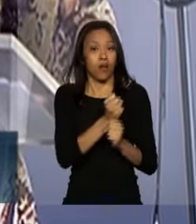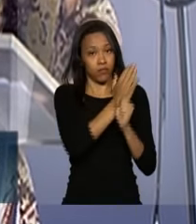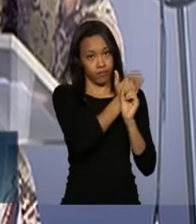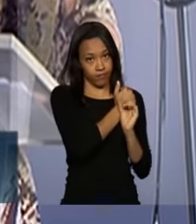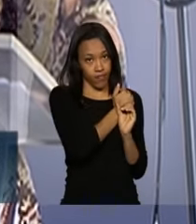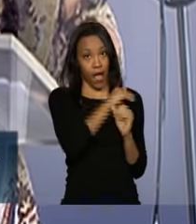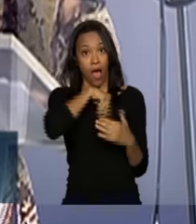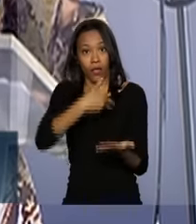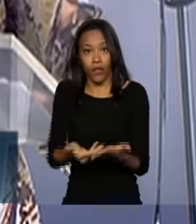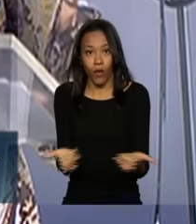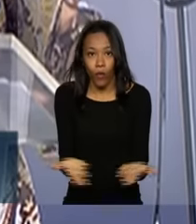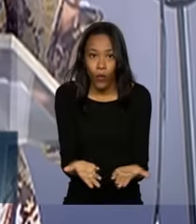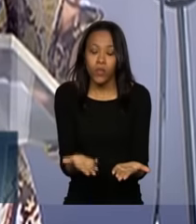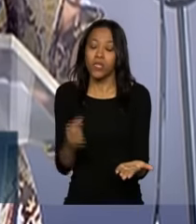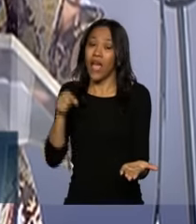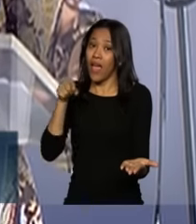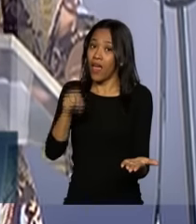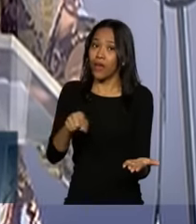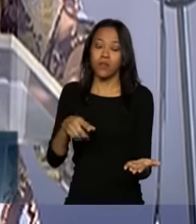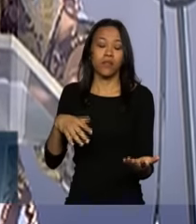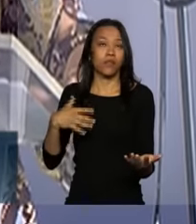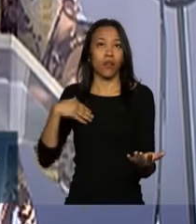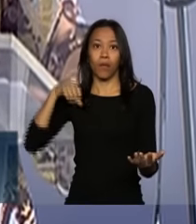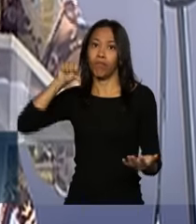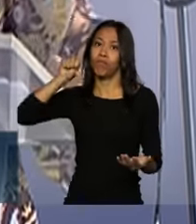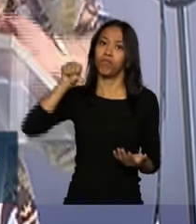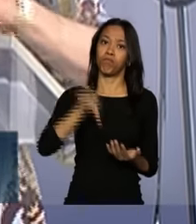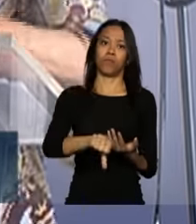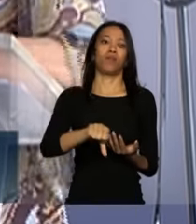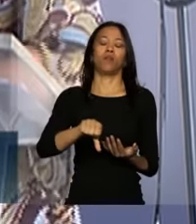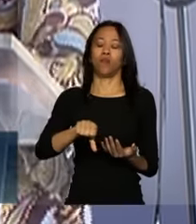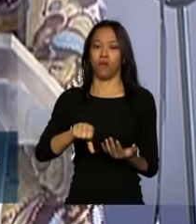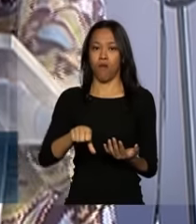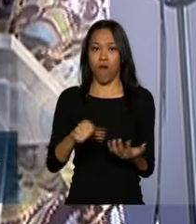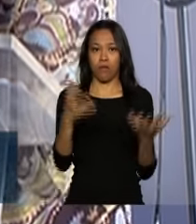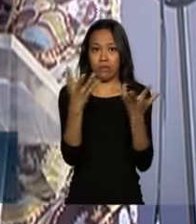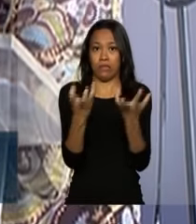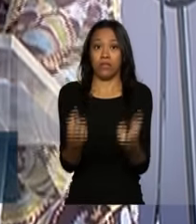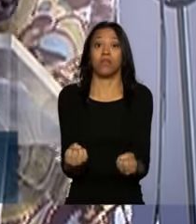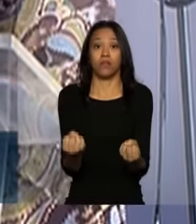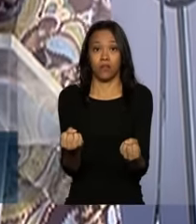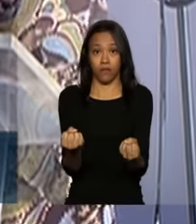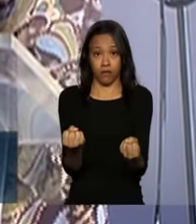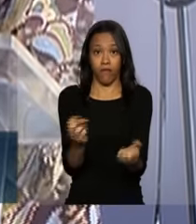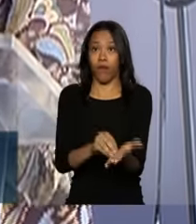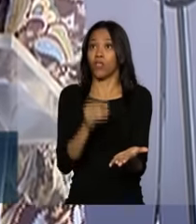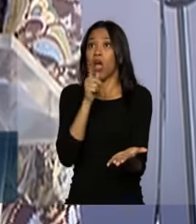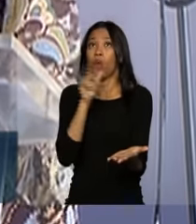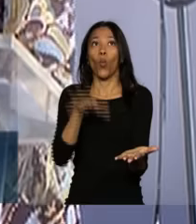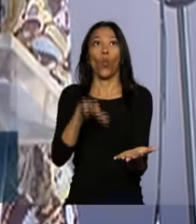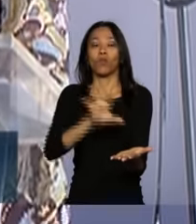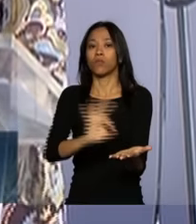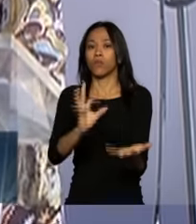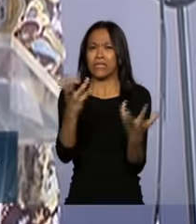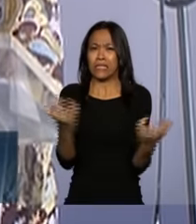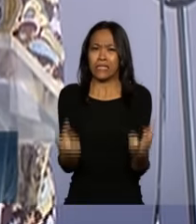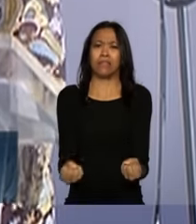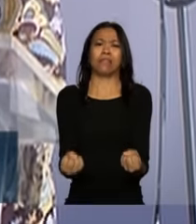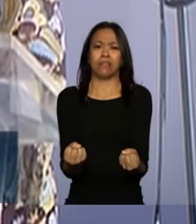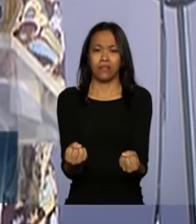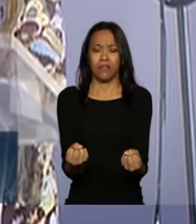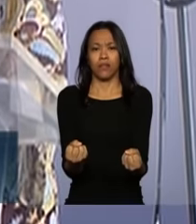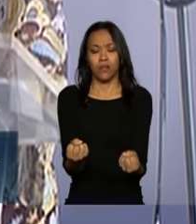esta é uma das maiores secas. E aí eu pergunto uma coisa para vocês. No